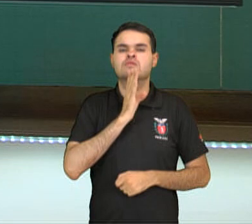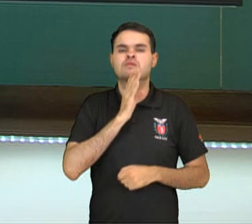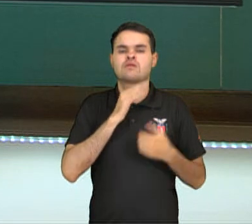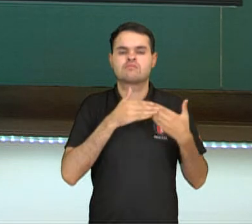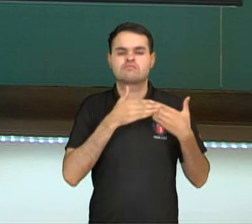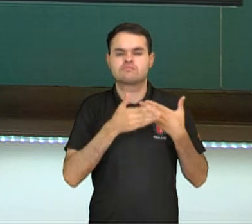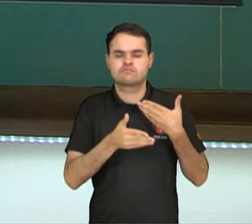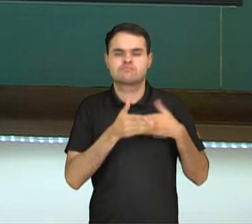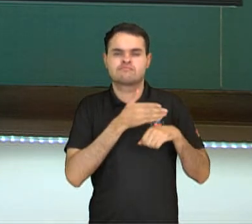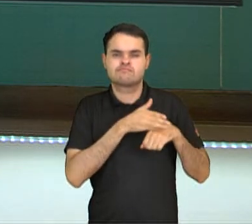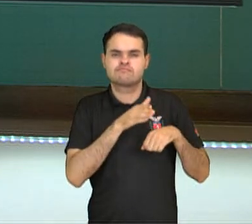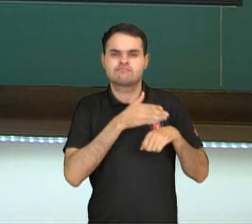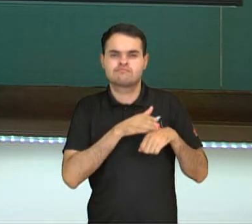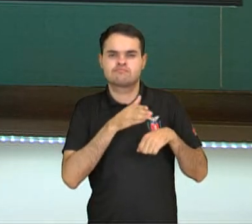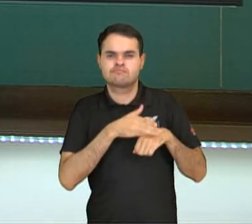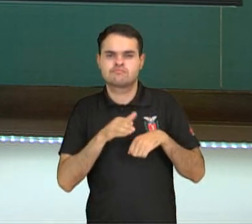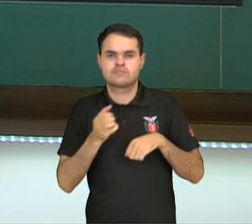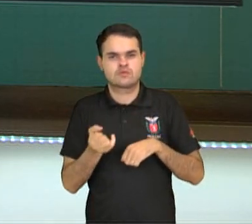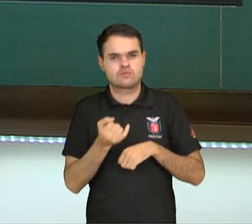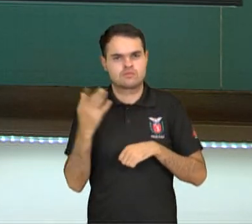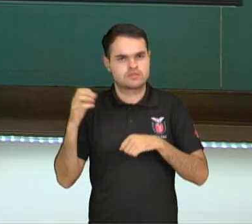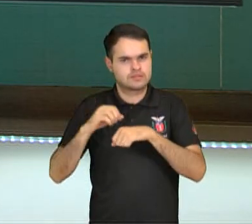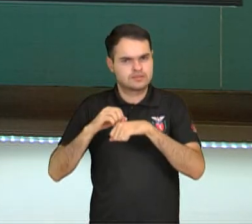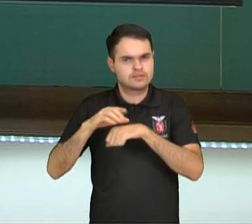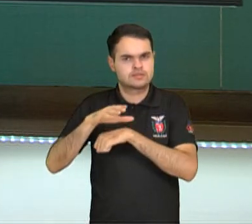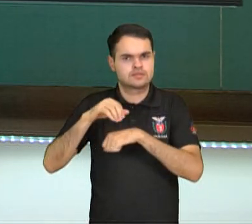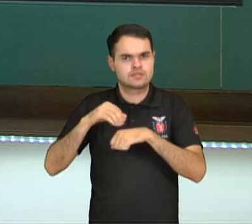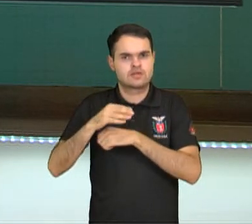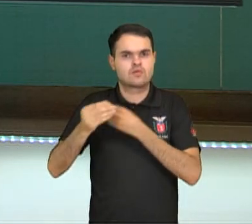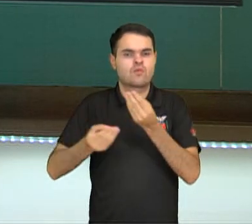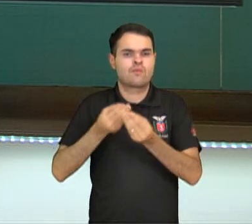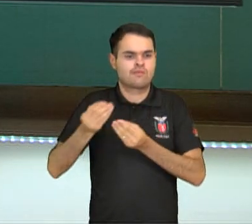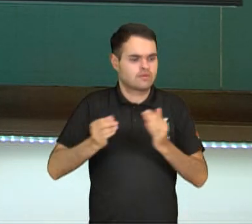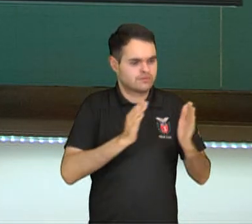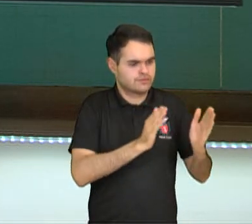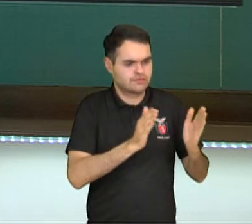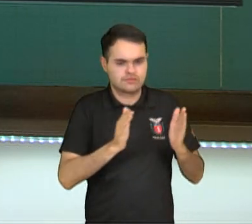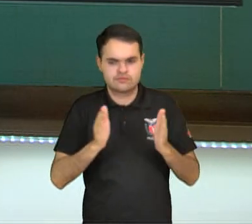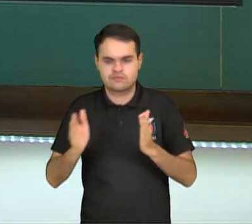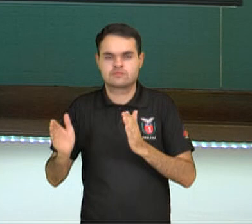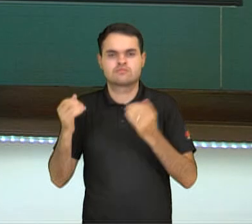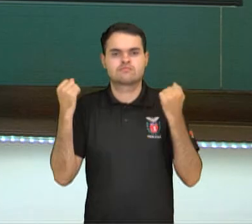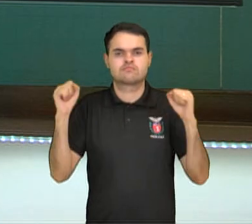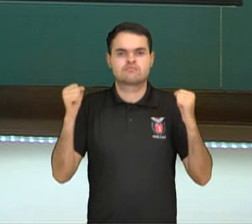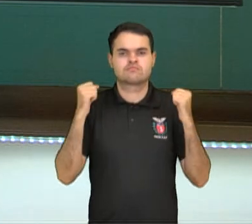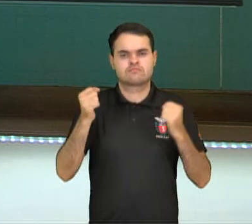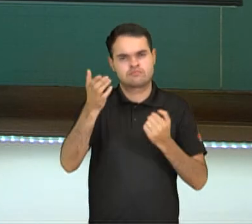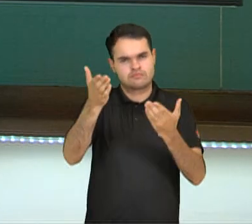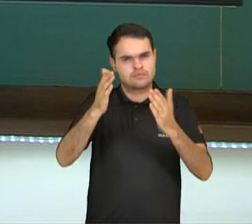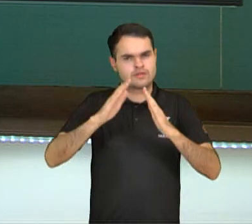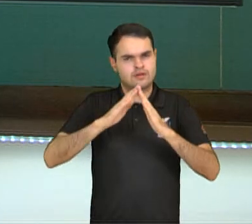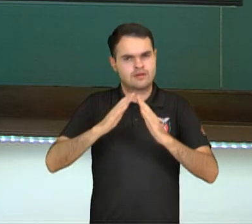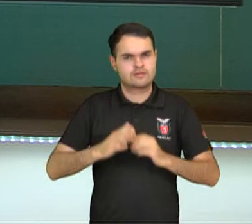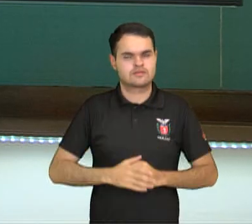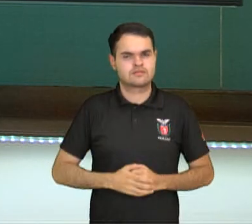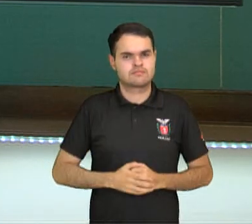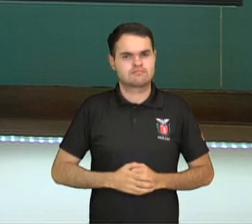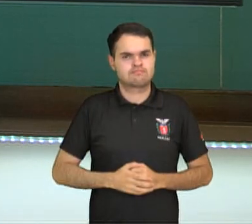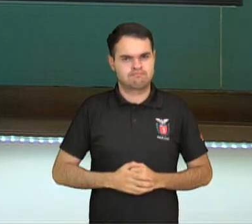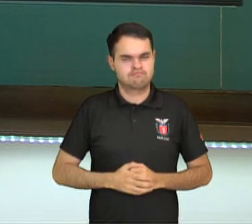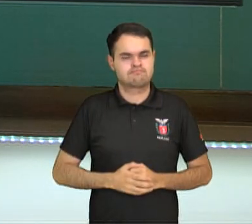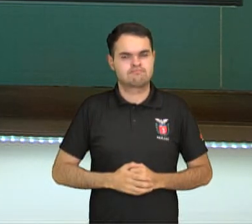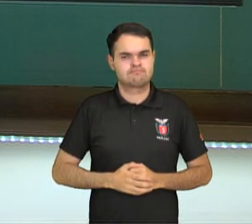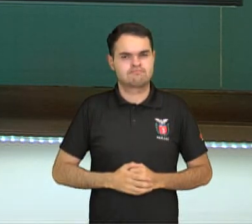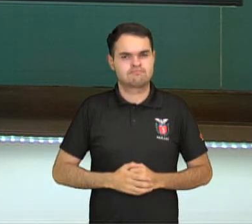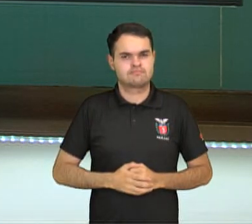dar umas dicas para vocês de uma sequência de exercício que você vai poder fazer aí na sua casa mesmo,